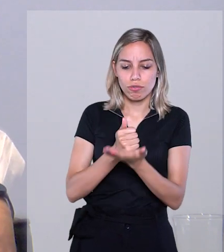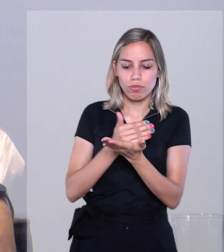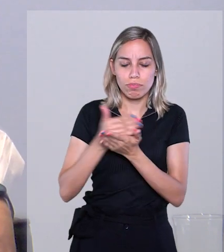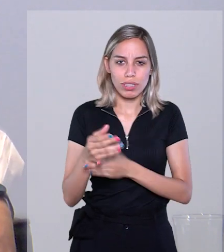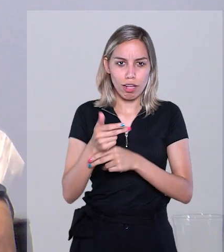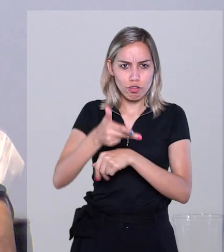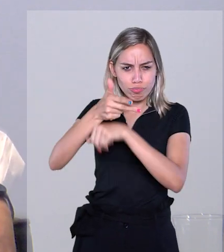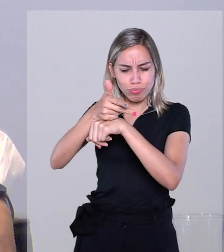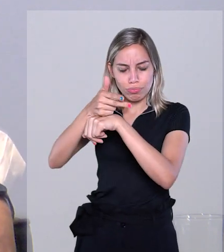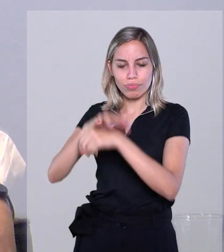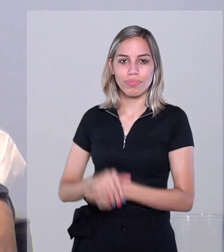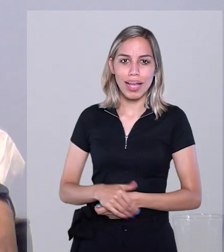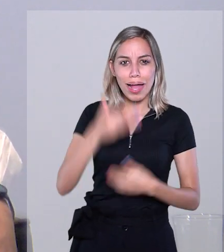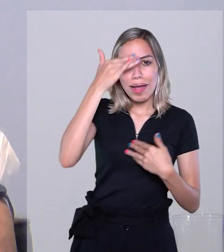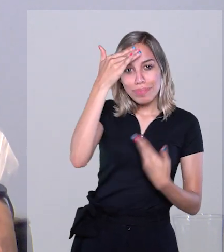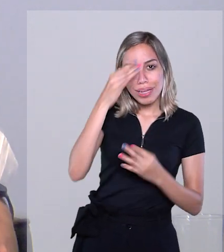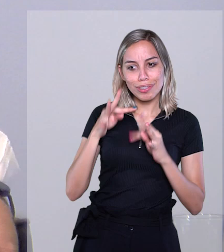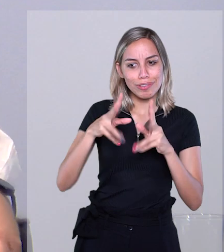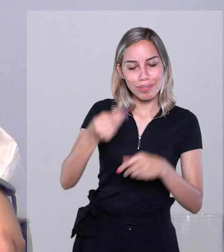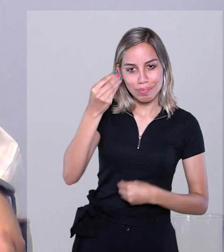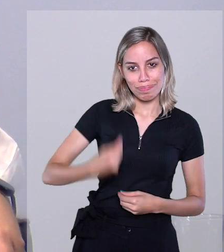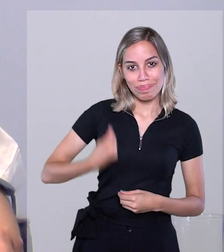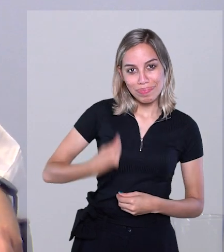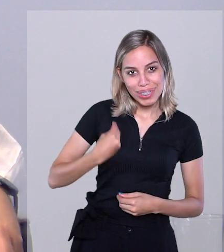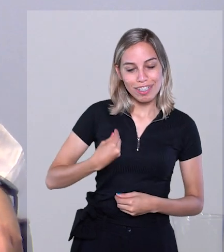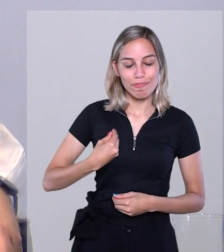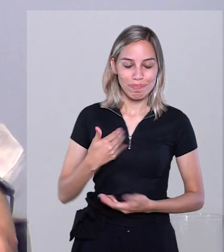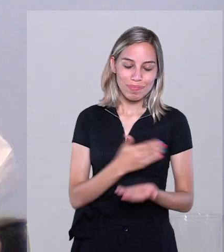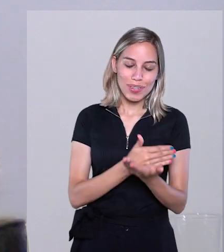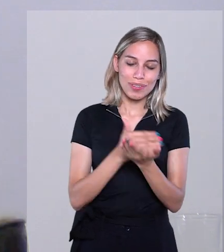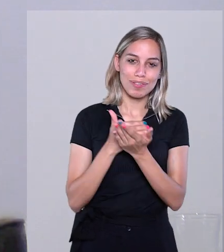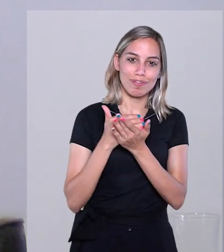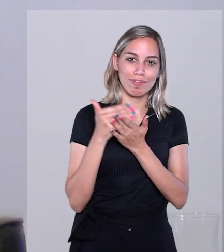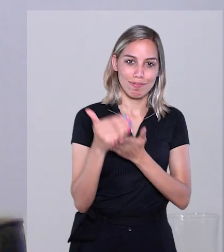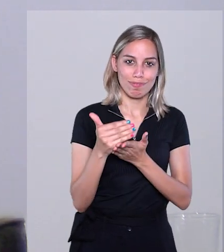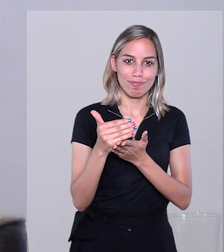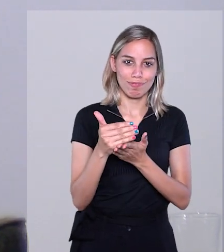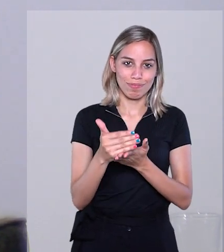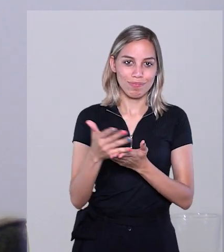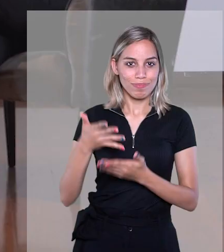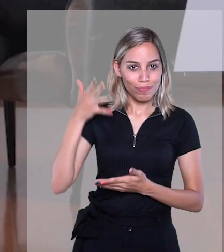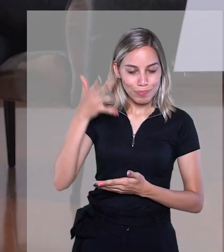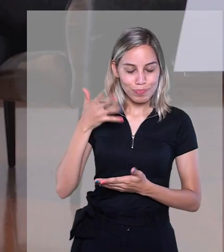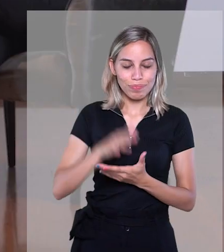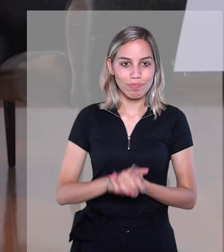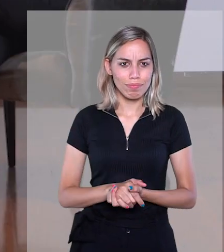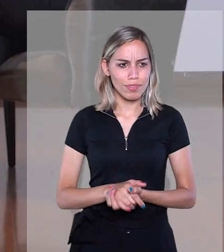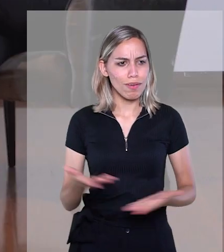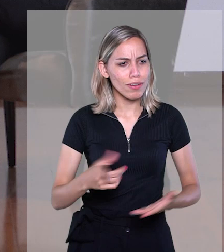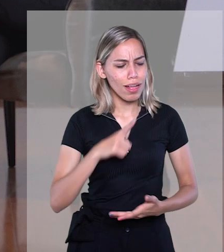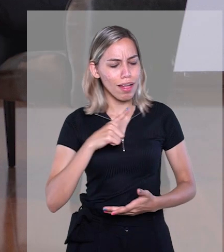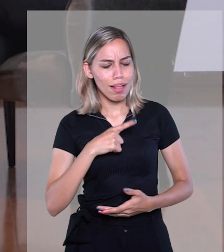Tá? Muito obrigado pela presença, vamos dar início ao evento. Hoje a gente tem a presença do